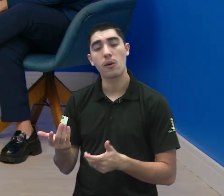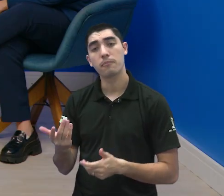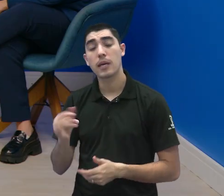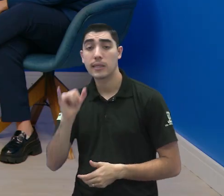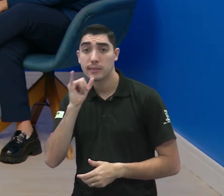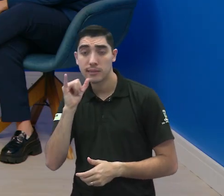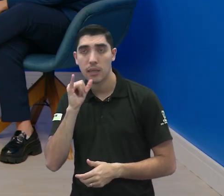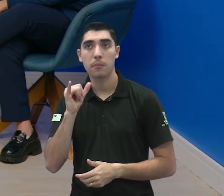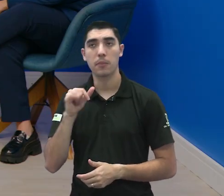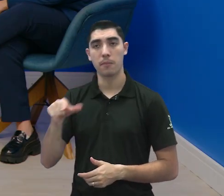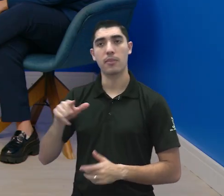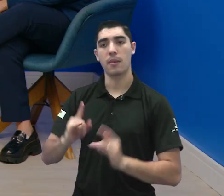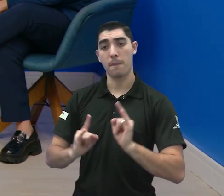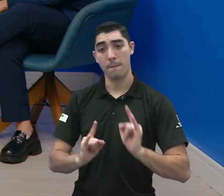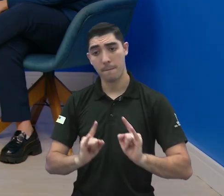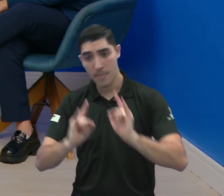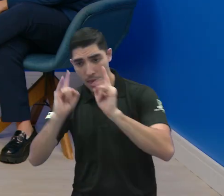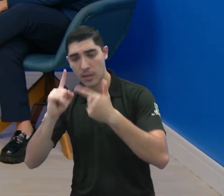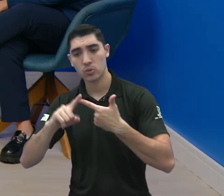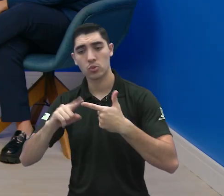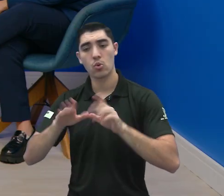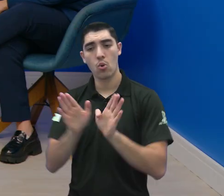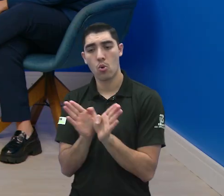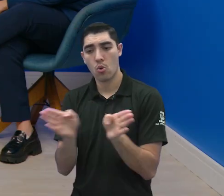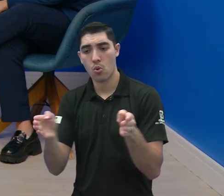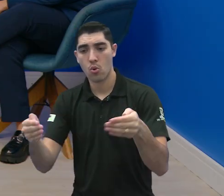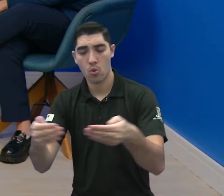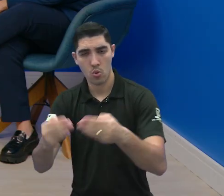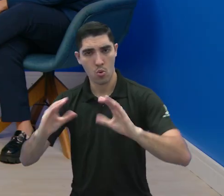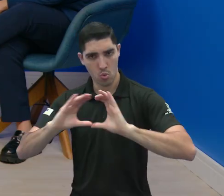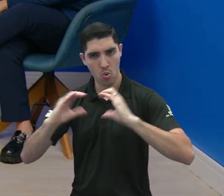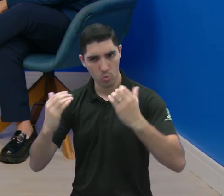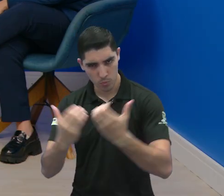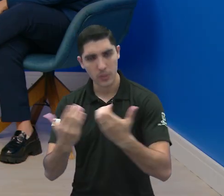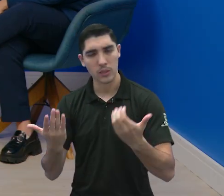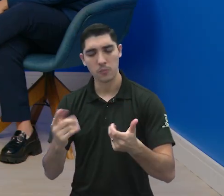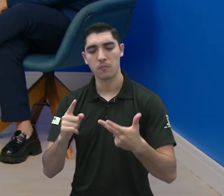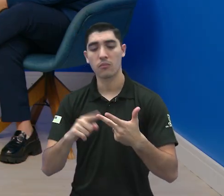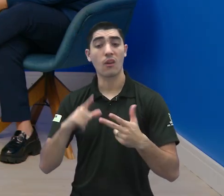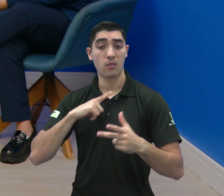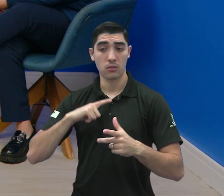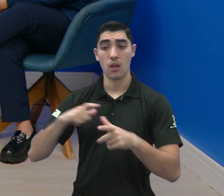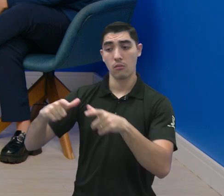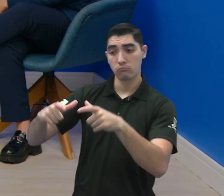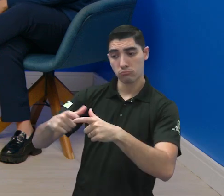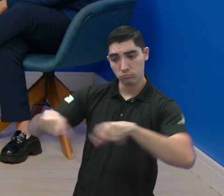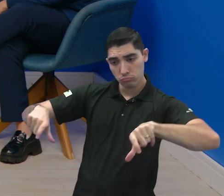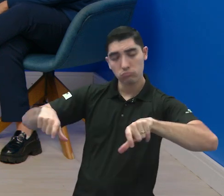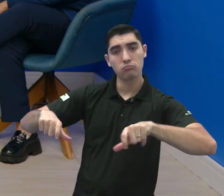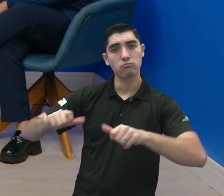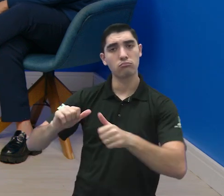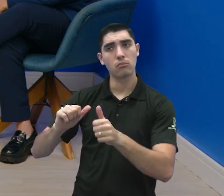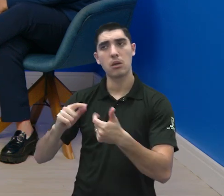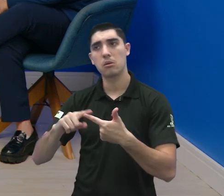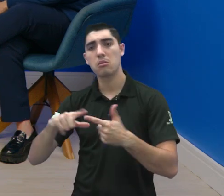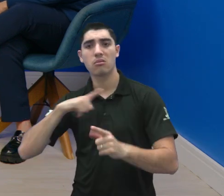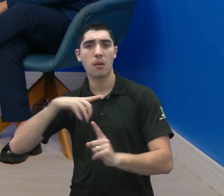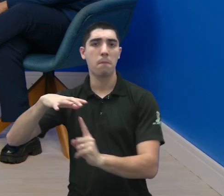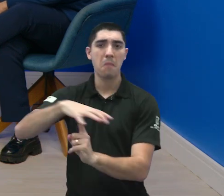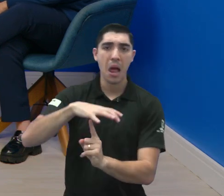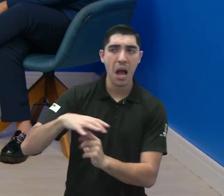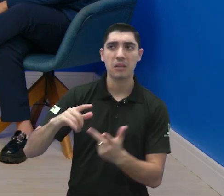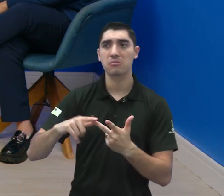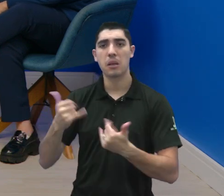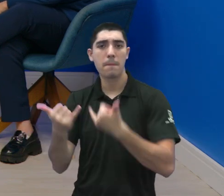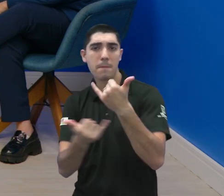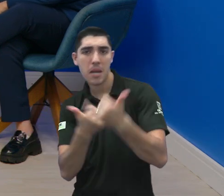às vezes muitos prédios, muitos condomínios, eles têm ali uma área particular, quadra, ou às vezes uma praça,